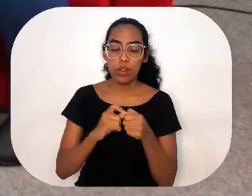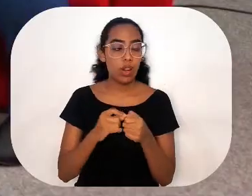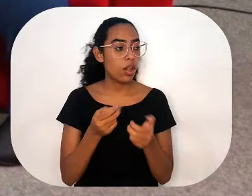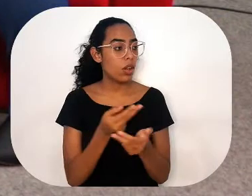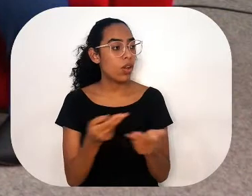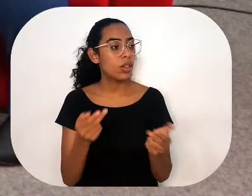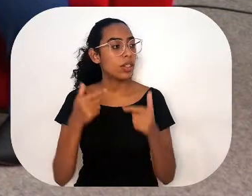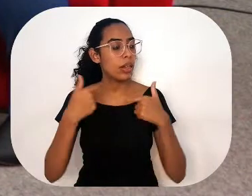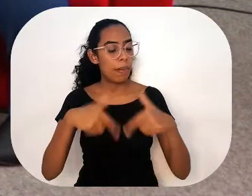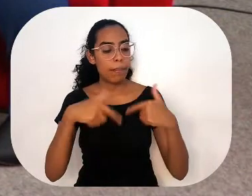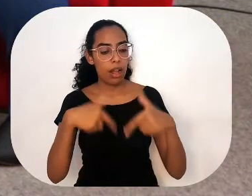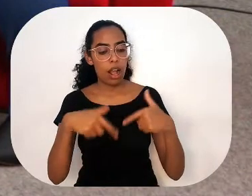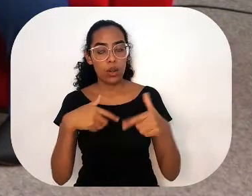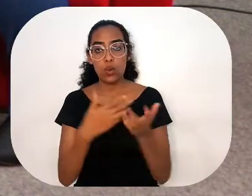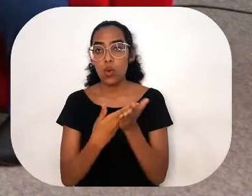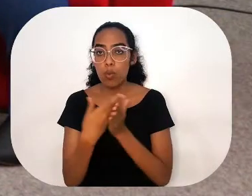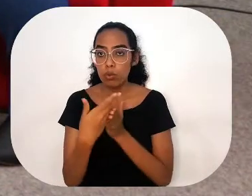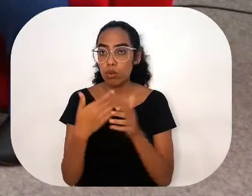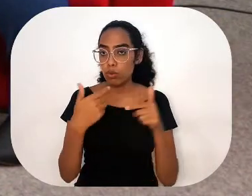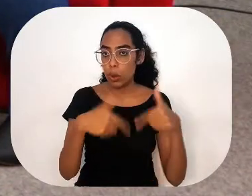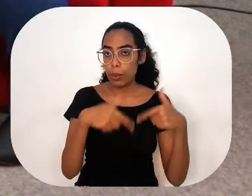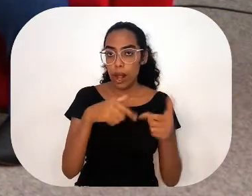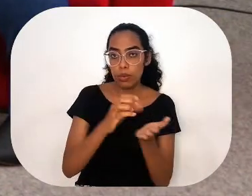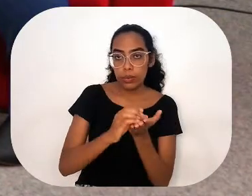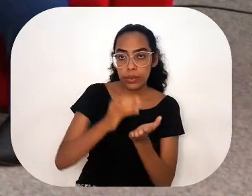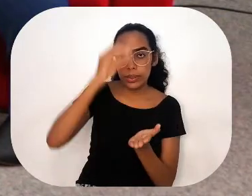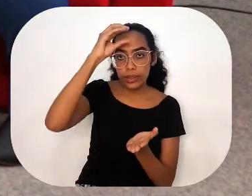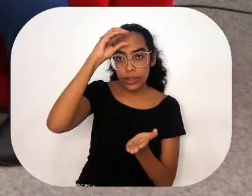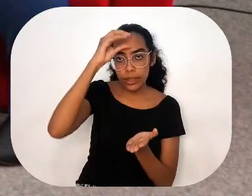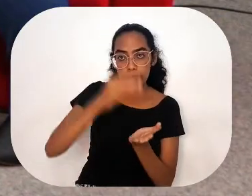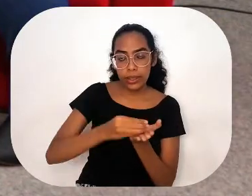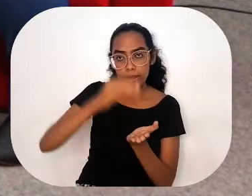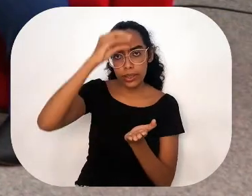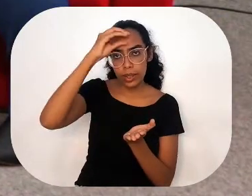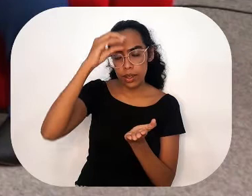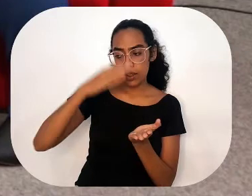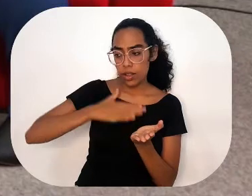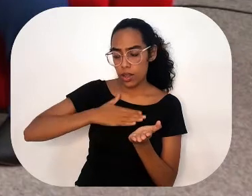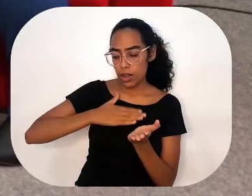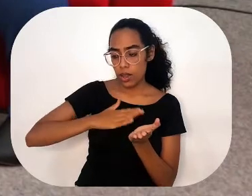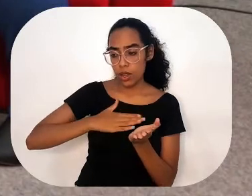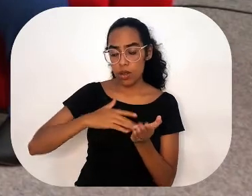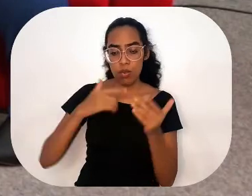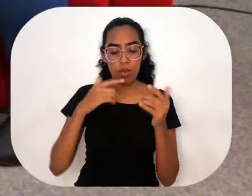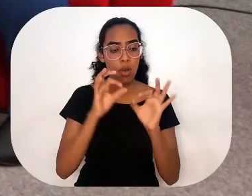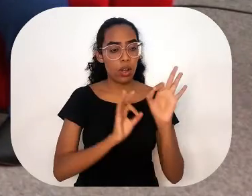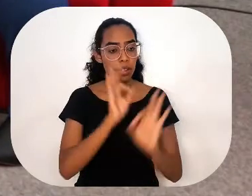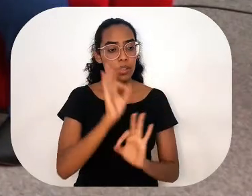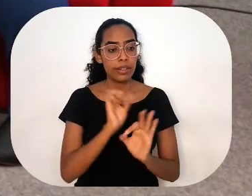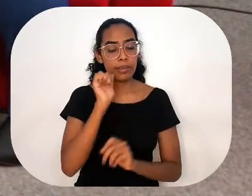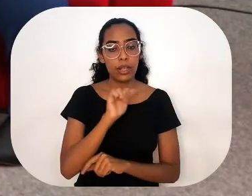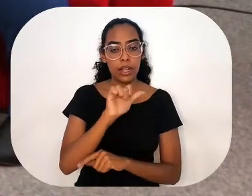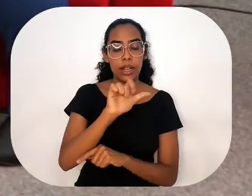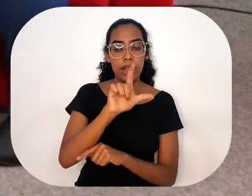do trabalho né Cris que se transformou no livro né Foi um trabalho de tese que eu realizei com a